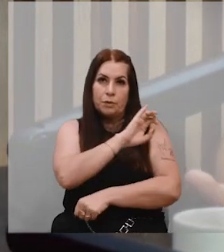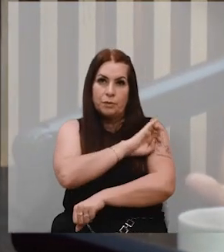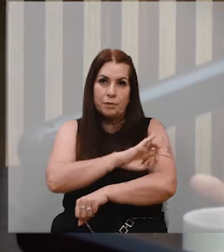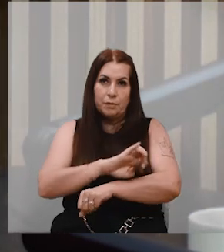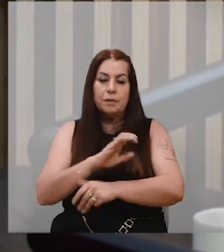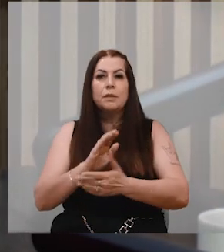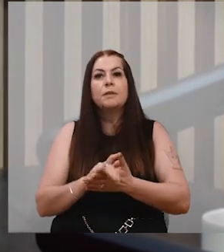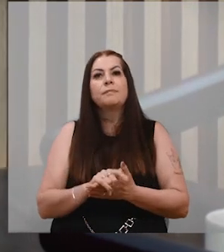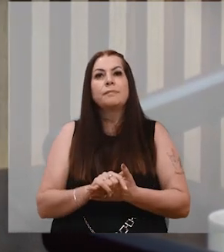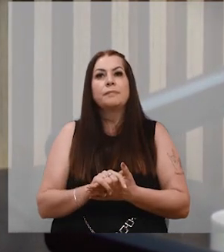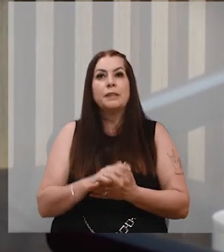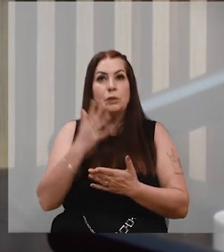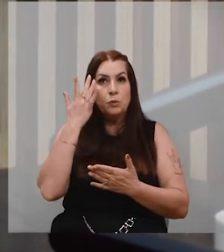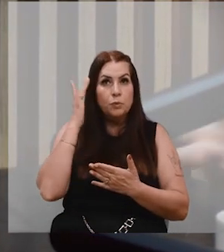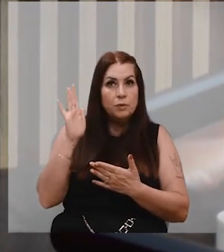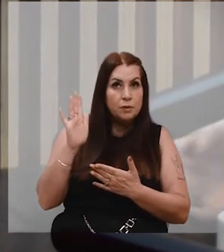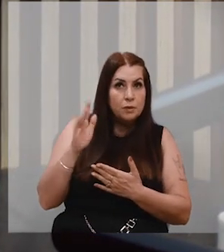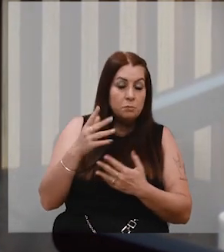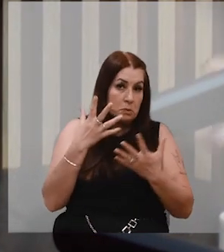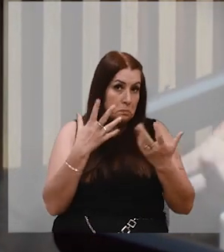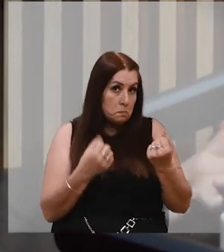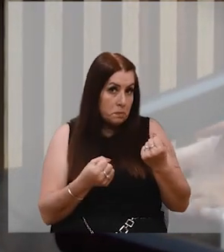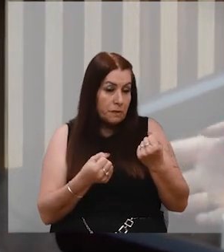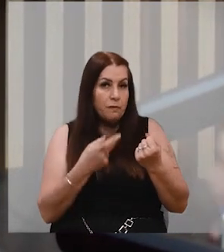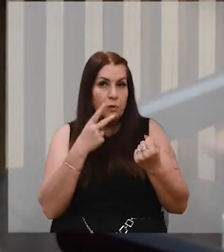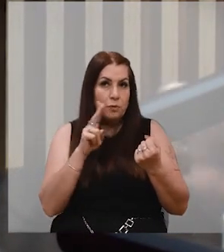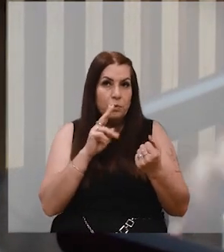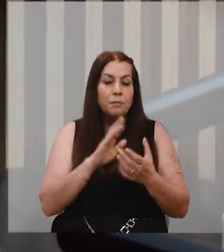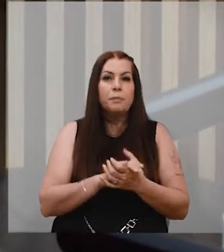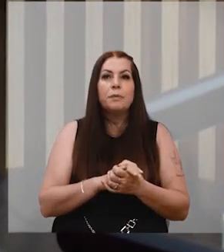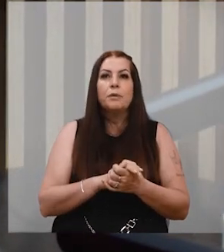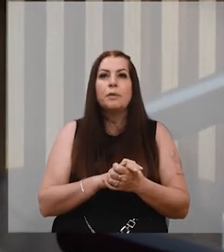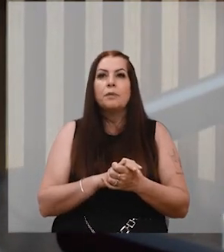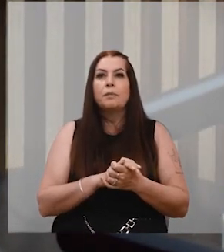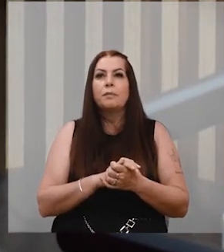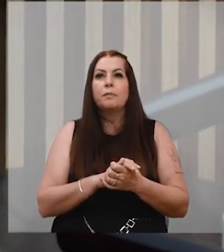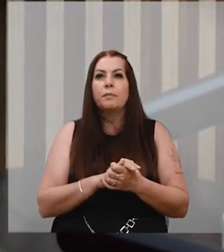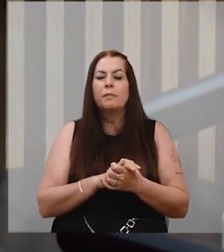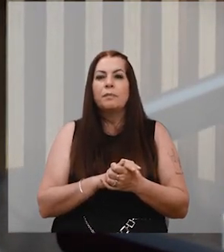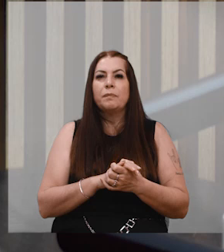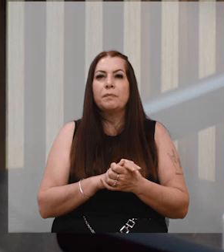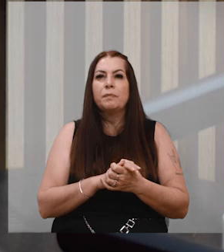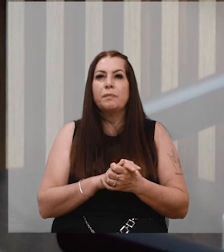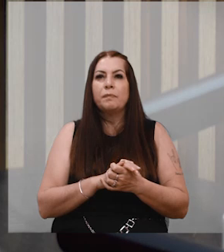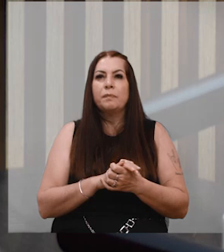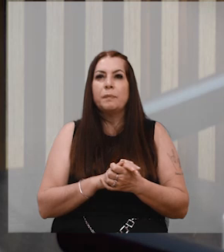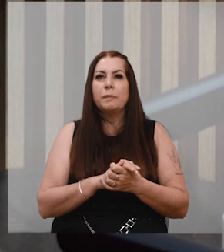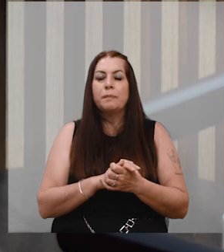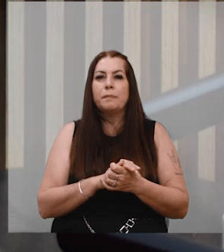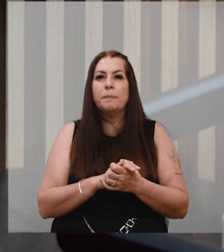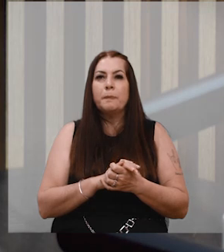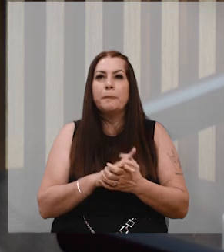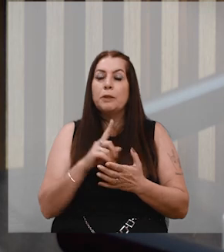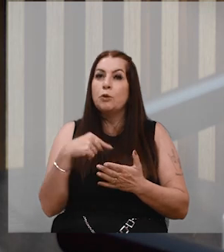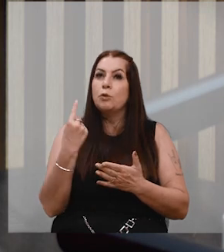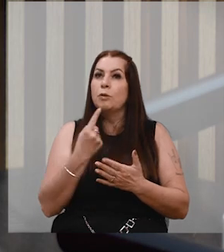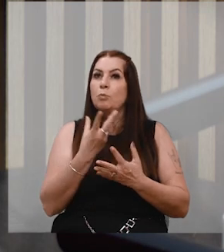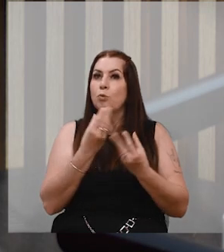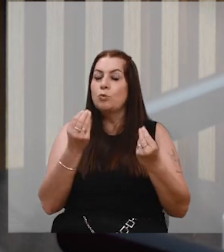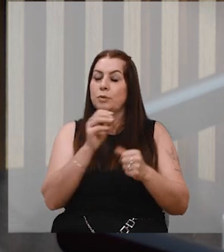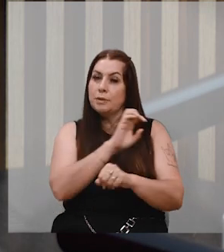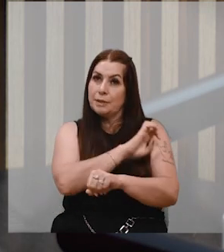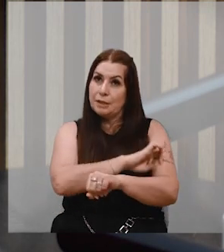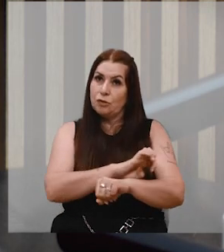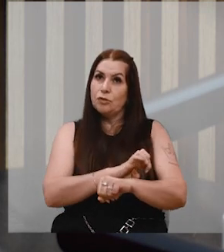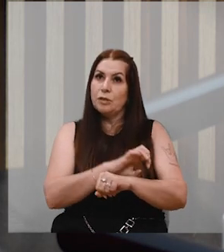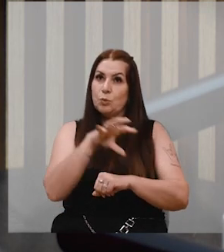nome dos estagiários, não sei se eles me permitem falar em nome deles, mas nós somos